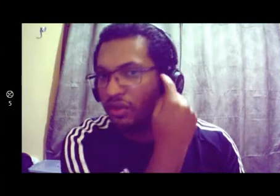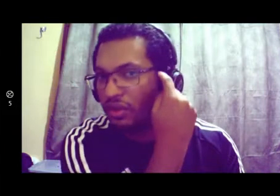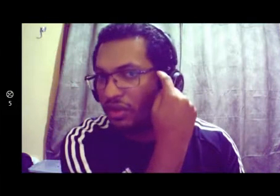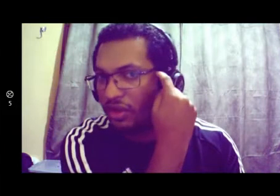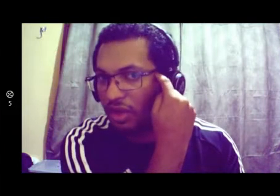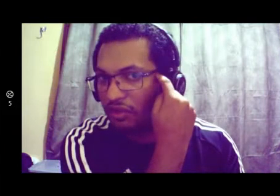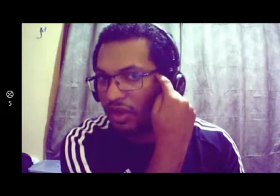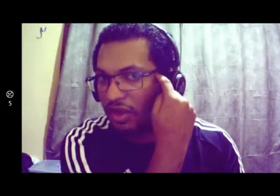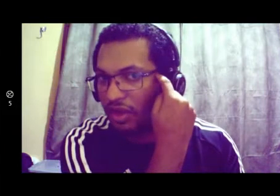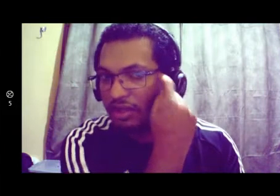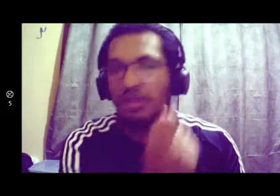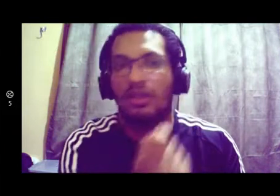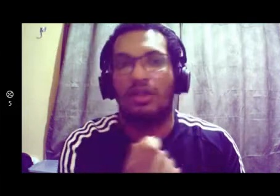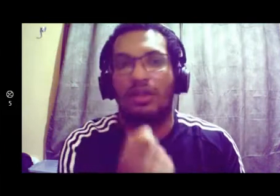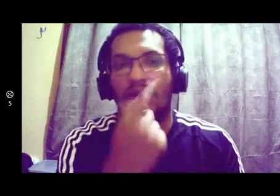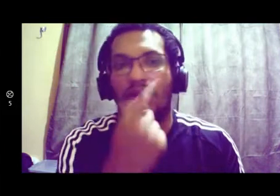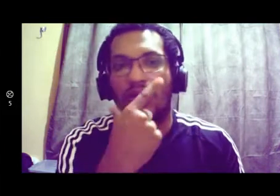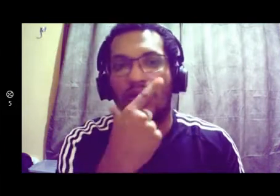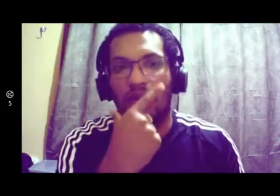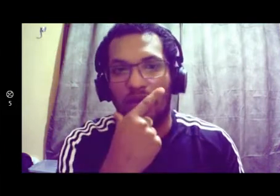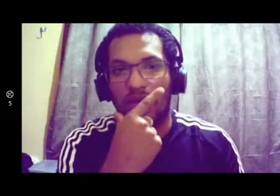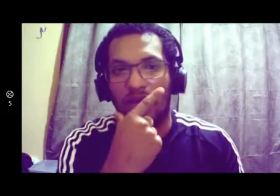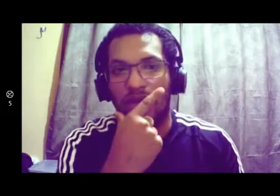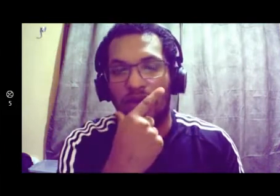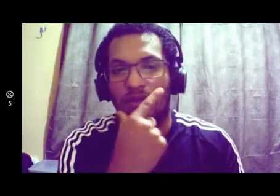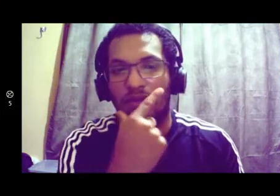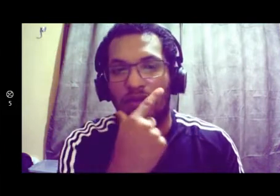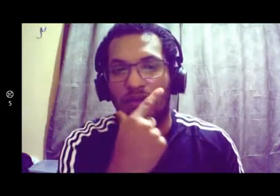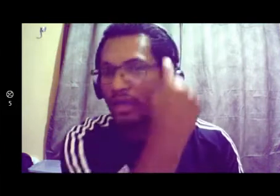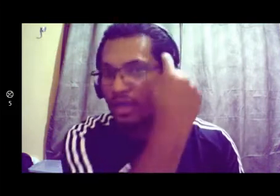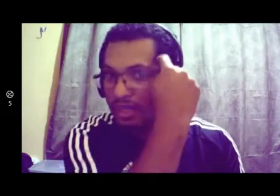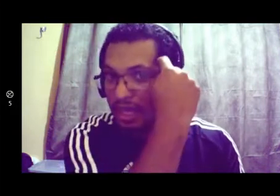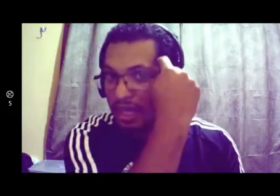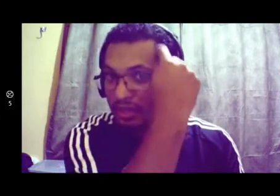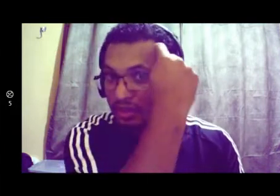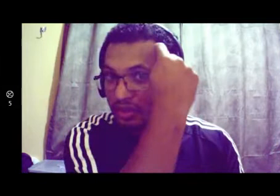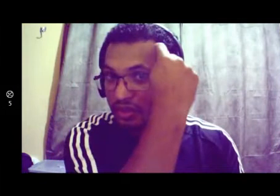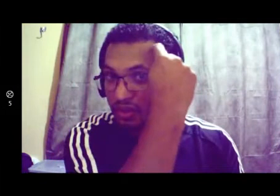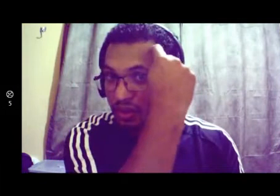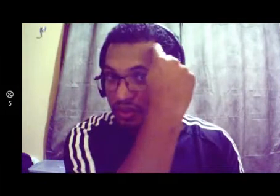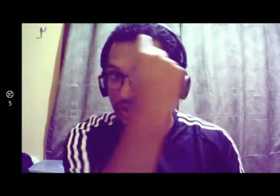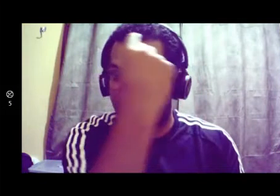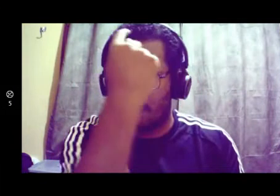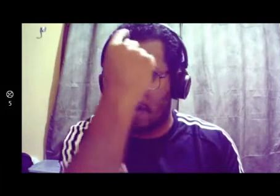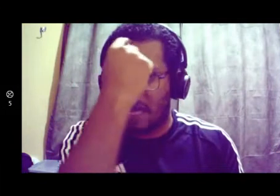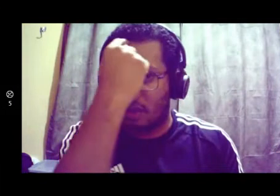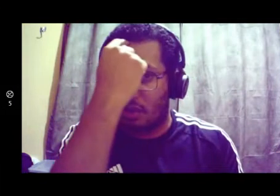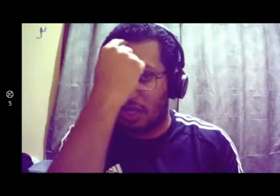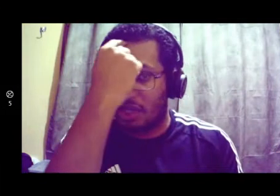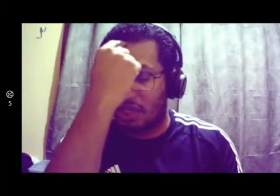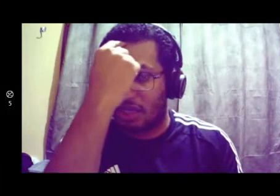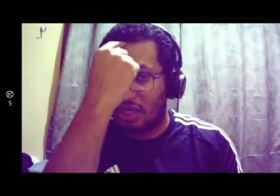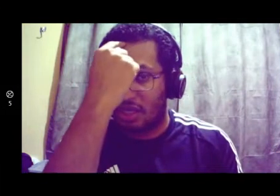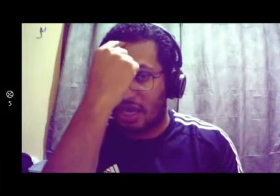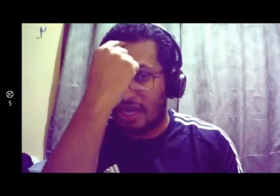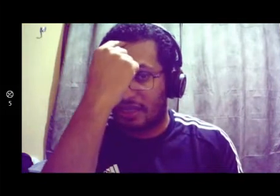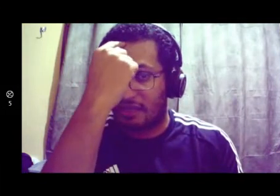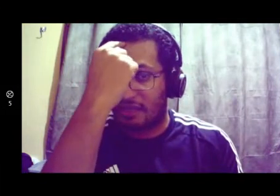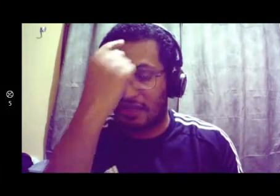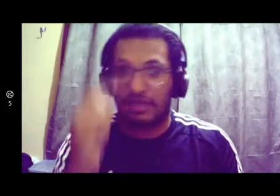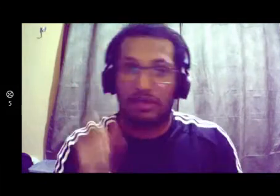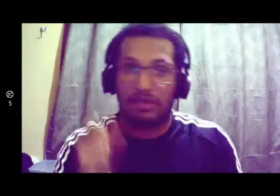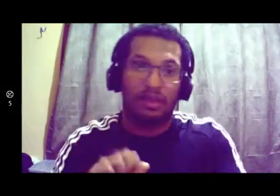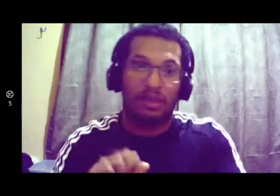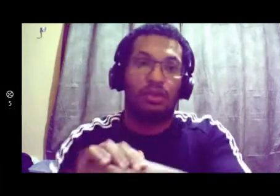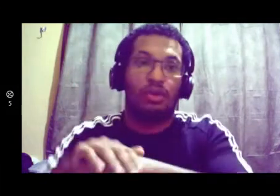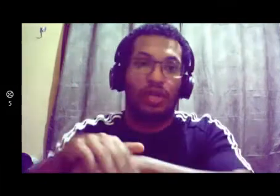8, 9 horas, outro remédio. 10, 11, aí meia-noite, aí você faz